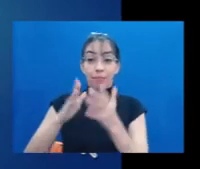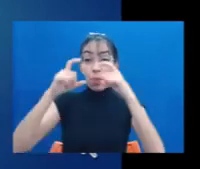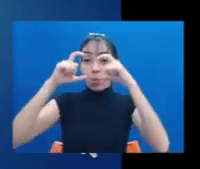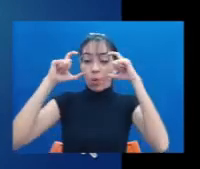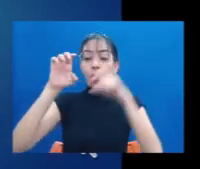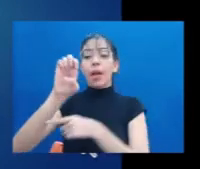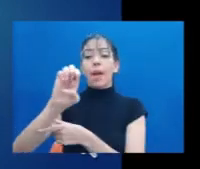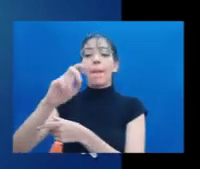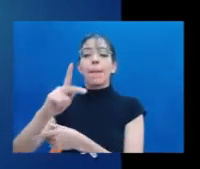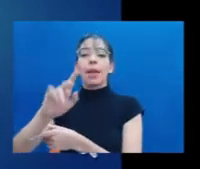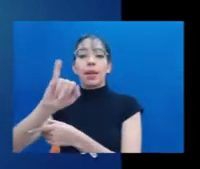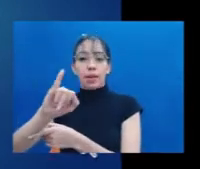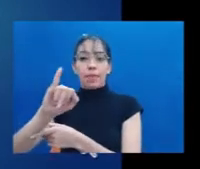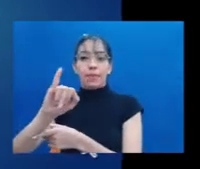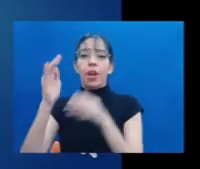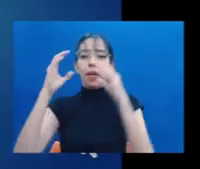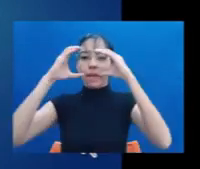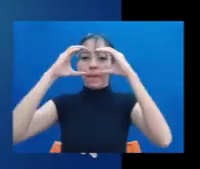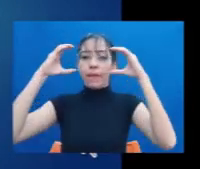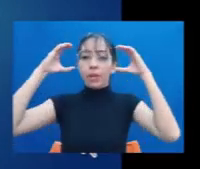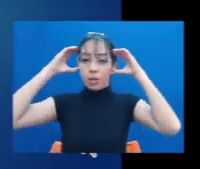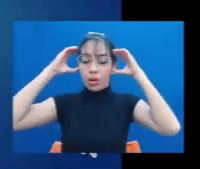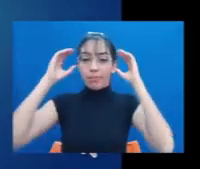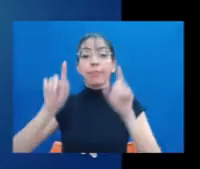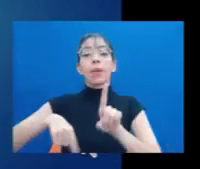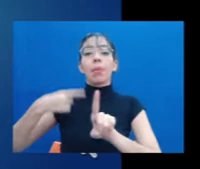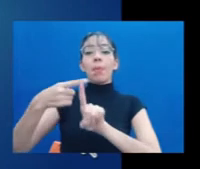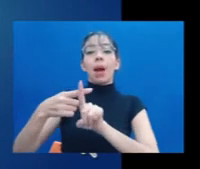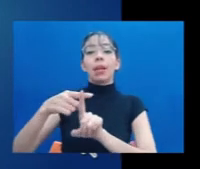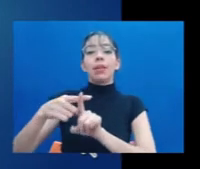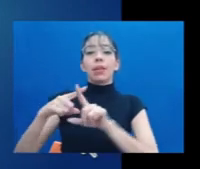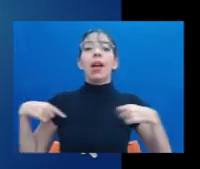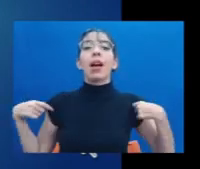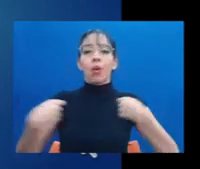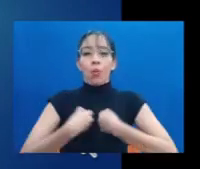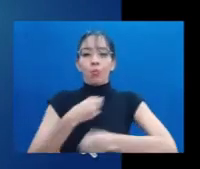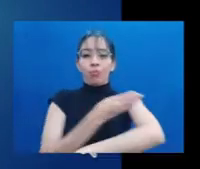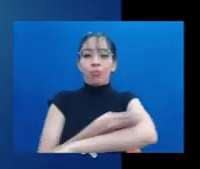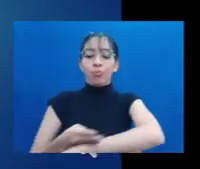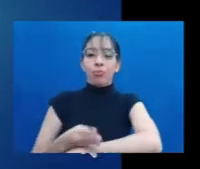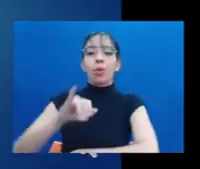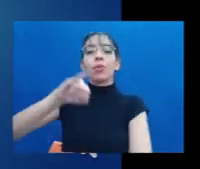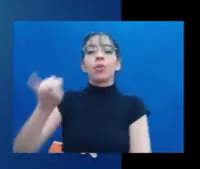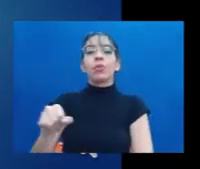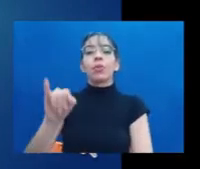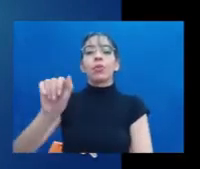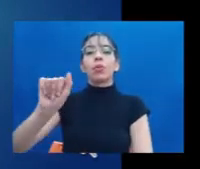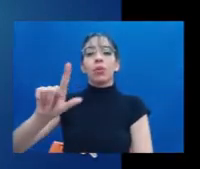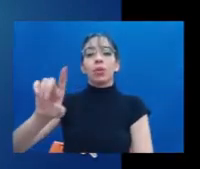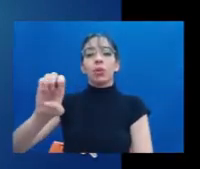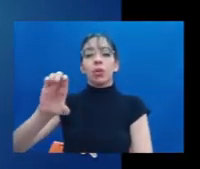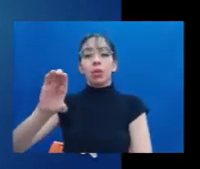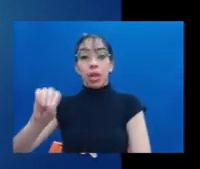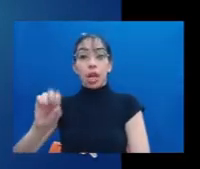EPI de assim extrema relevância, ele tem que ser utilizado. Além disso, o jaleco, vamos definir aqui que é o jaleco. O jaleco, né, de